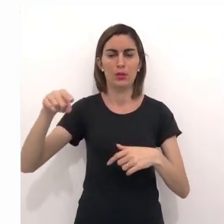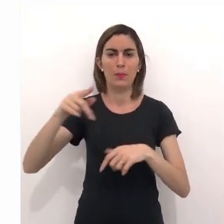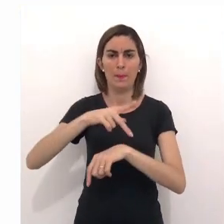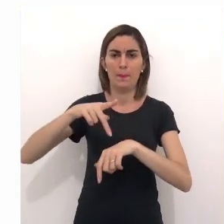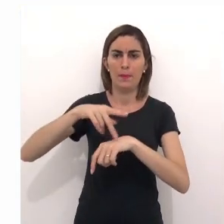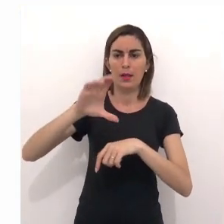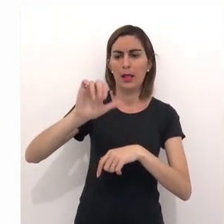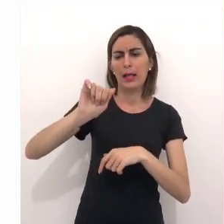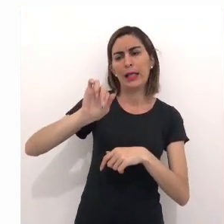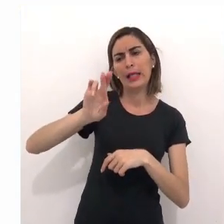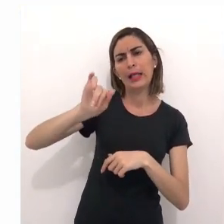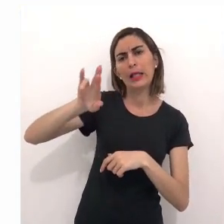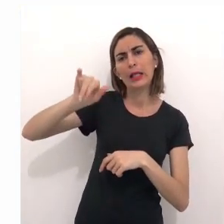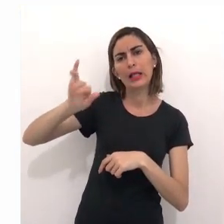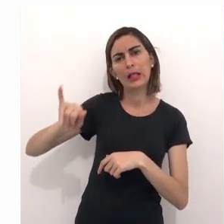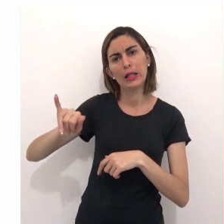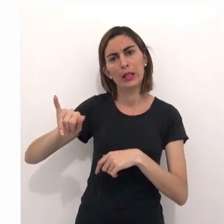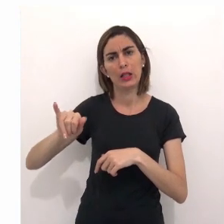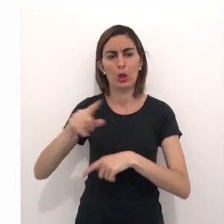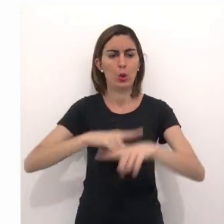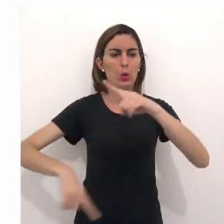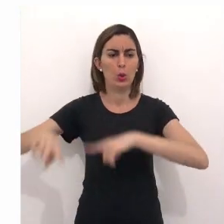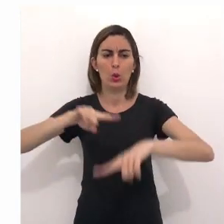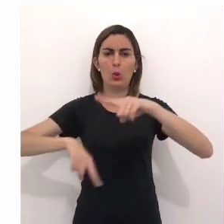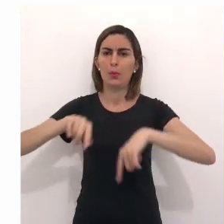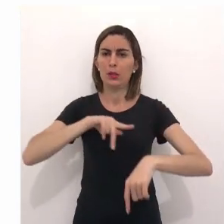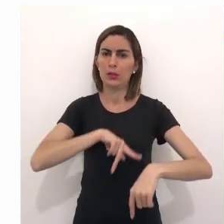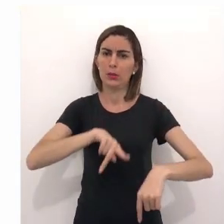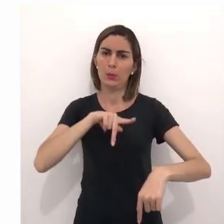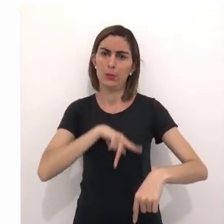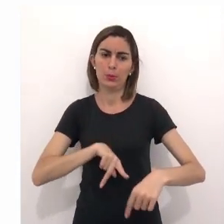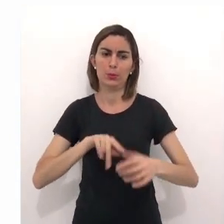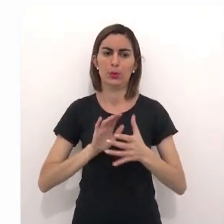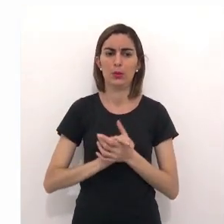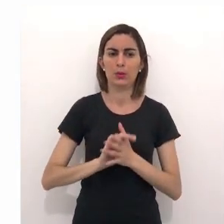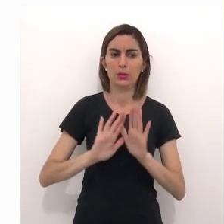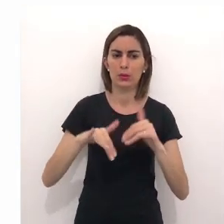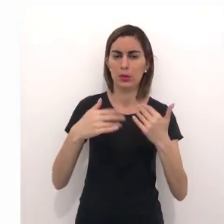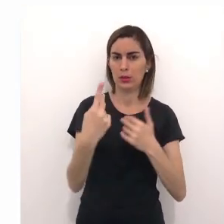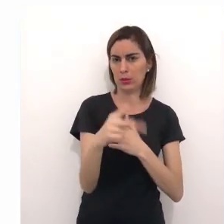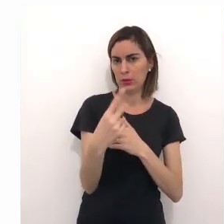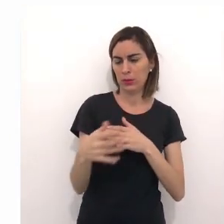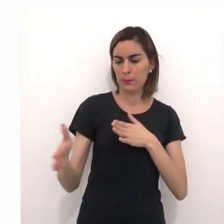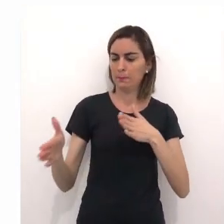Quiriri, dominação portuguesa, ocorrido entre